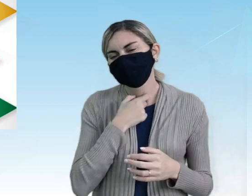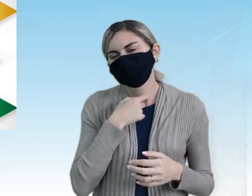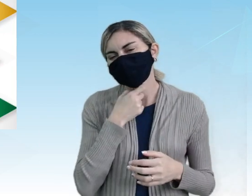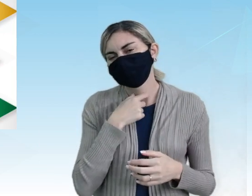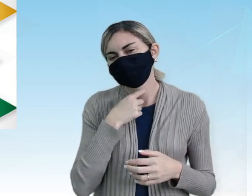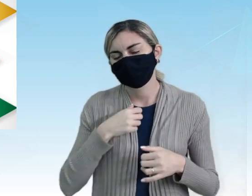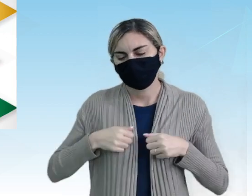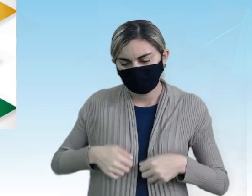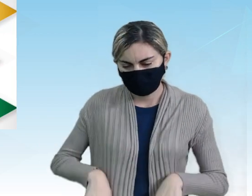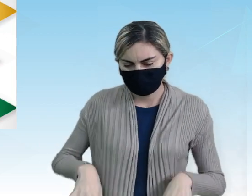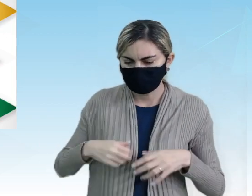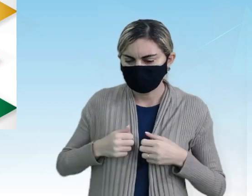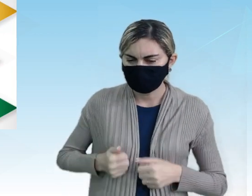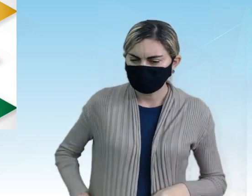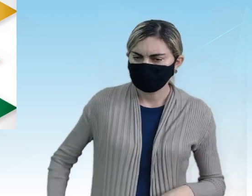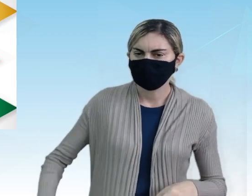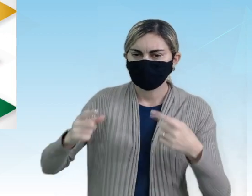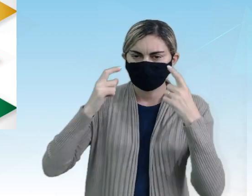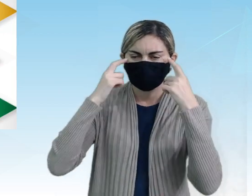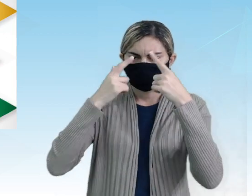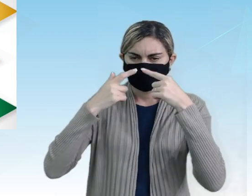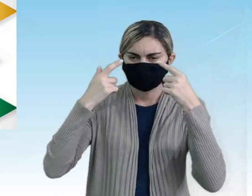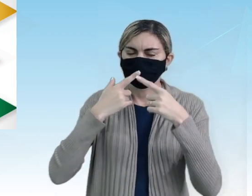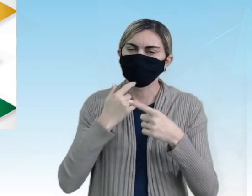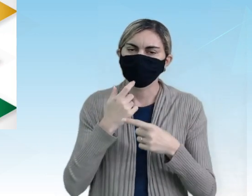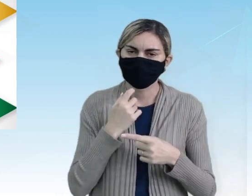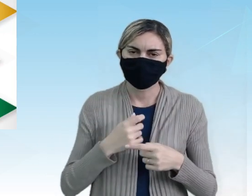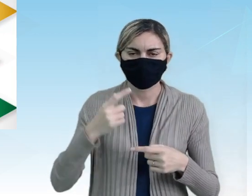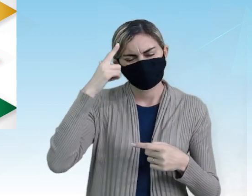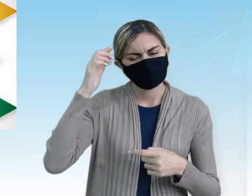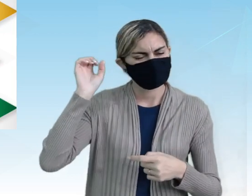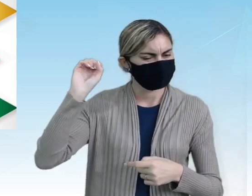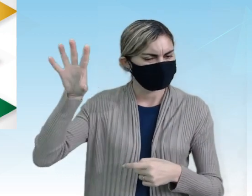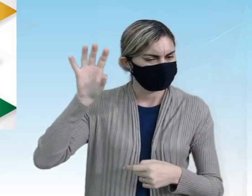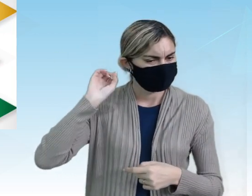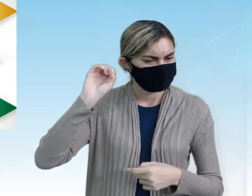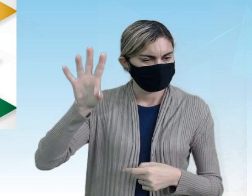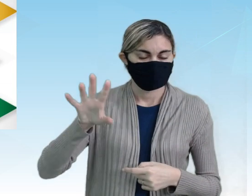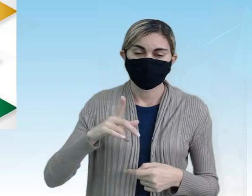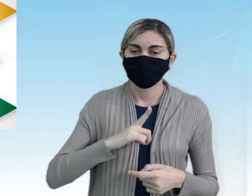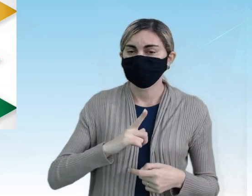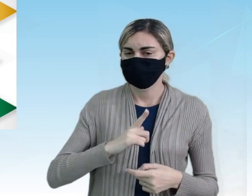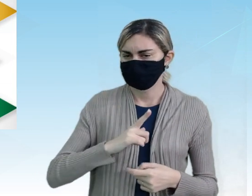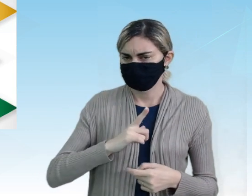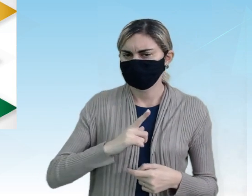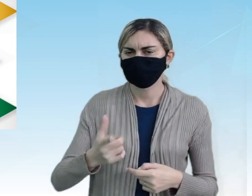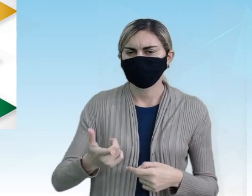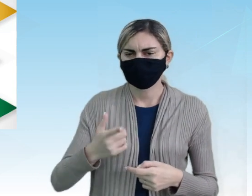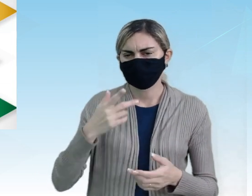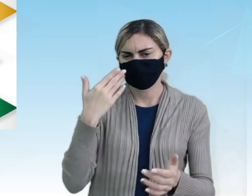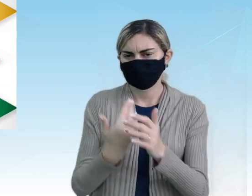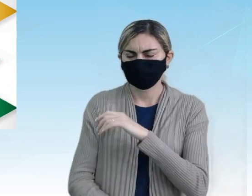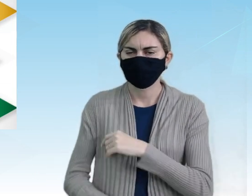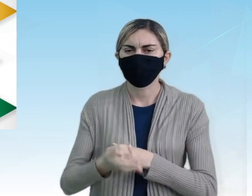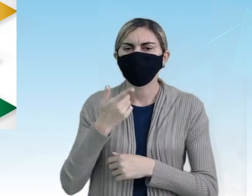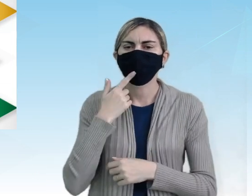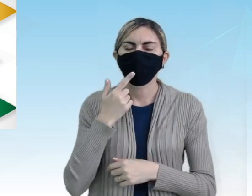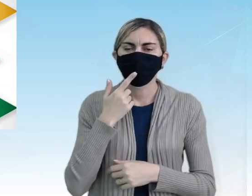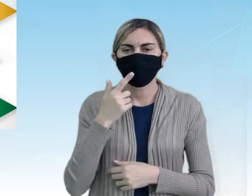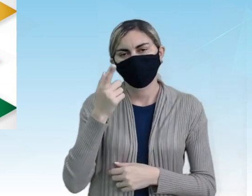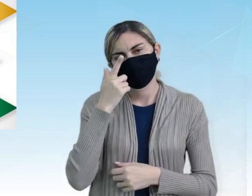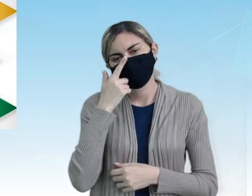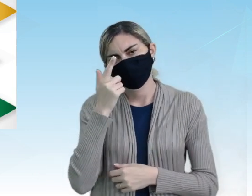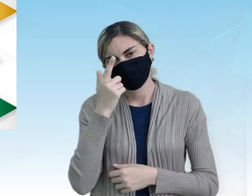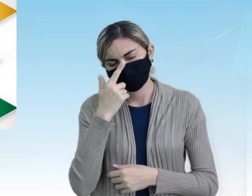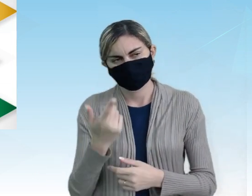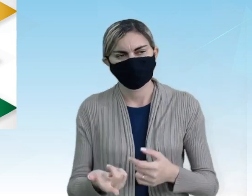garganta, diarreia, conjuntivite, dor de cabeça. Existe também a perda do paladar, o